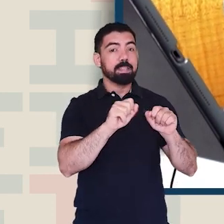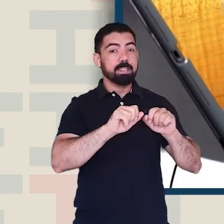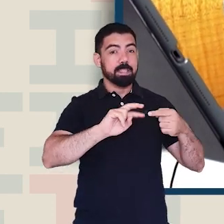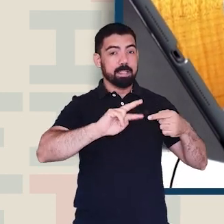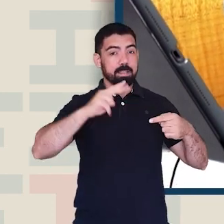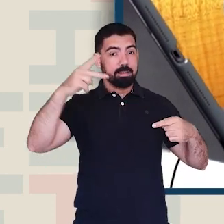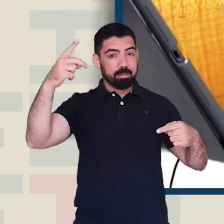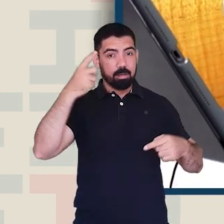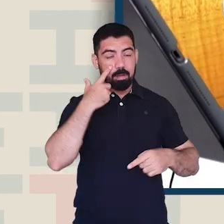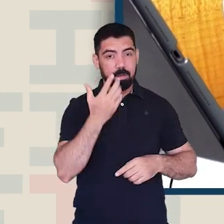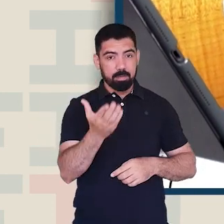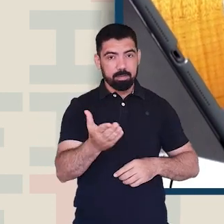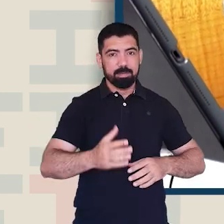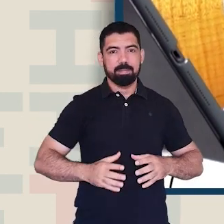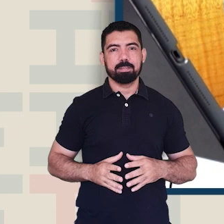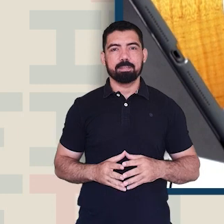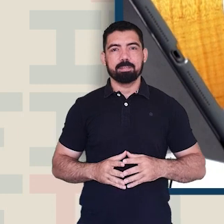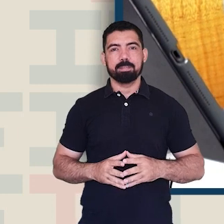escala.